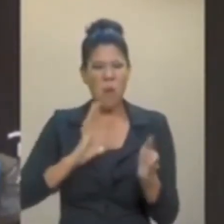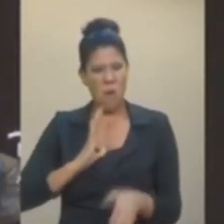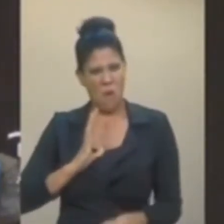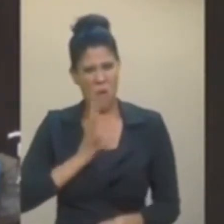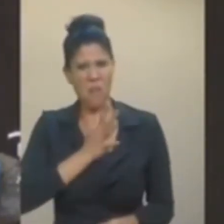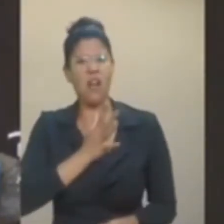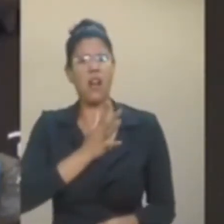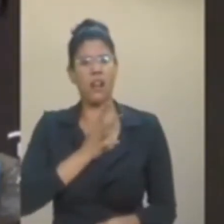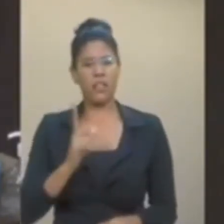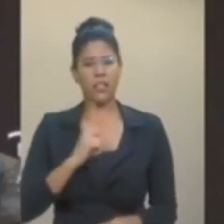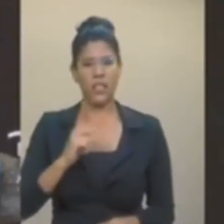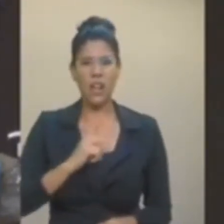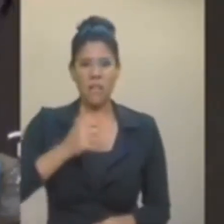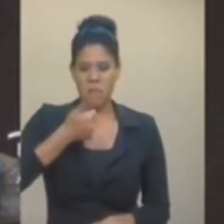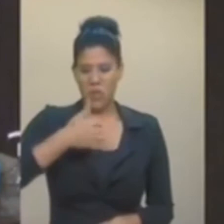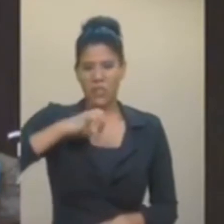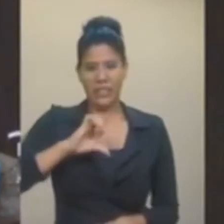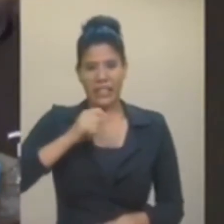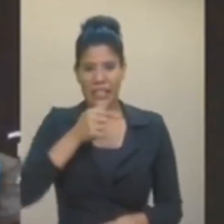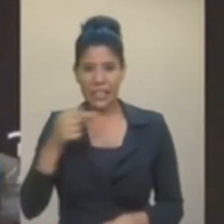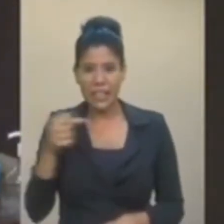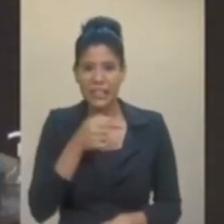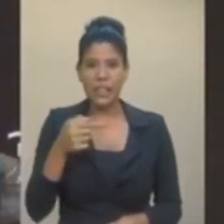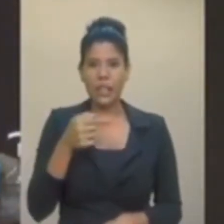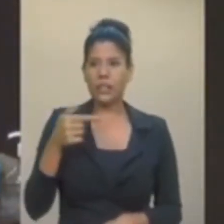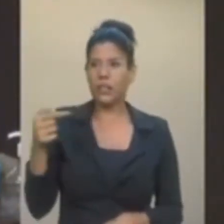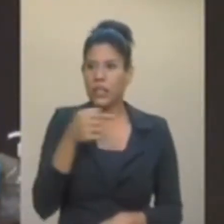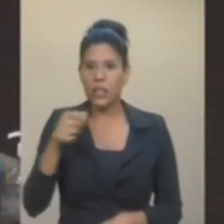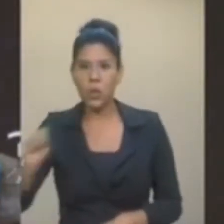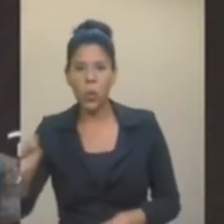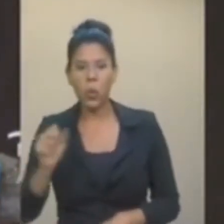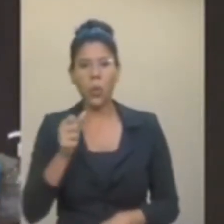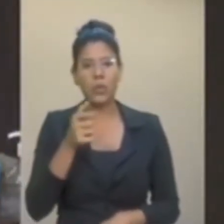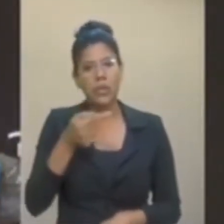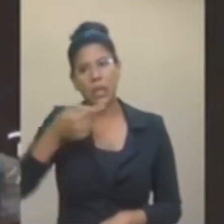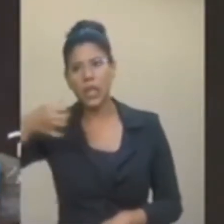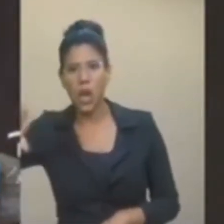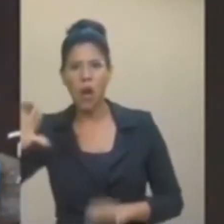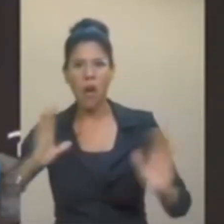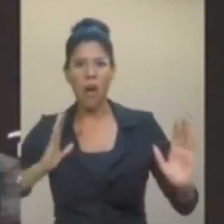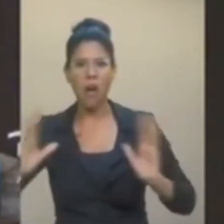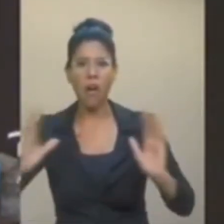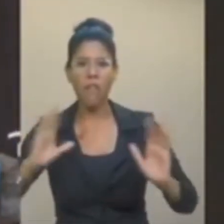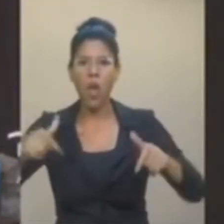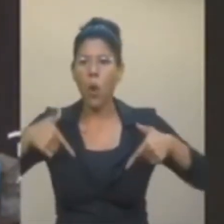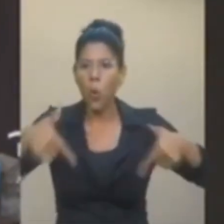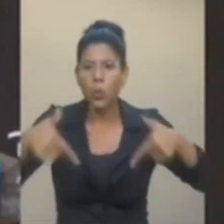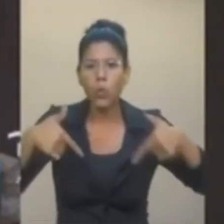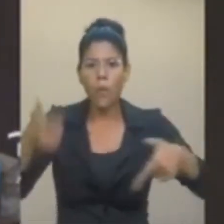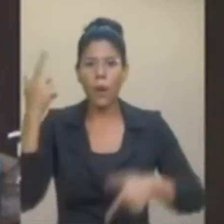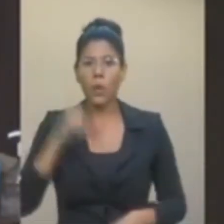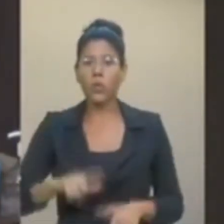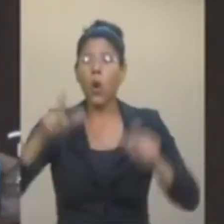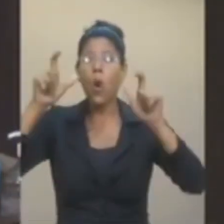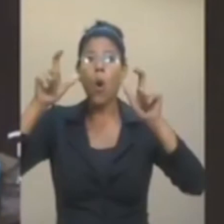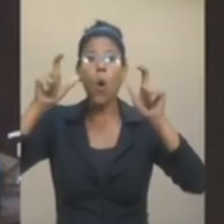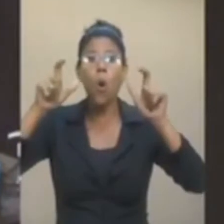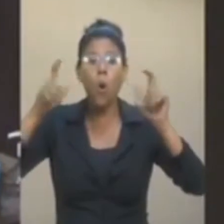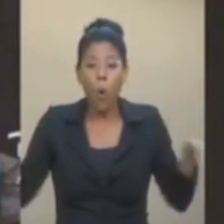corajosamente, nos anos de 77, 78, 79, lutaram pela anistia, onde é que estariam